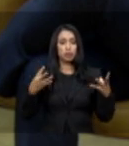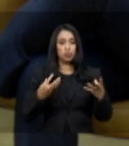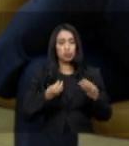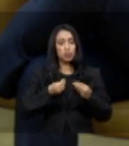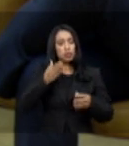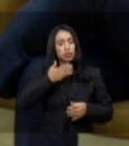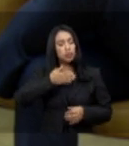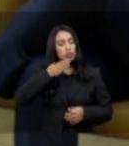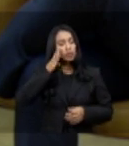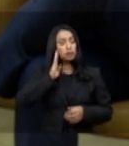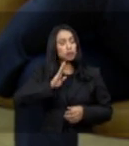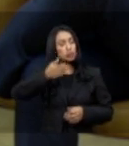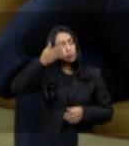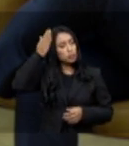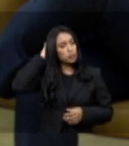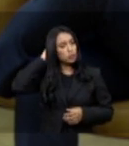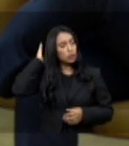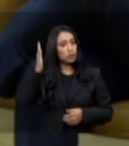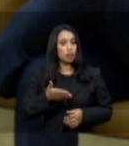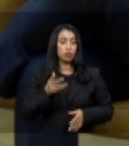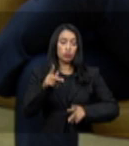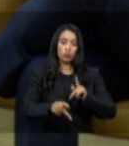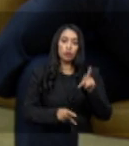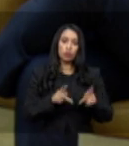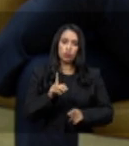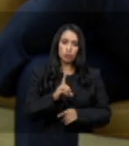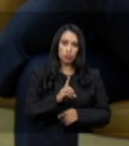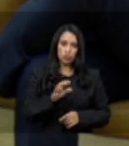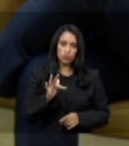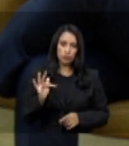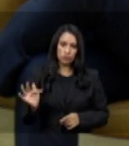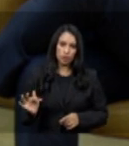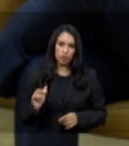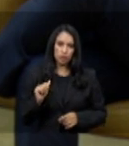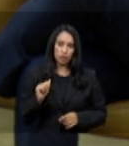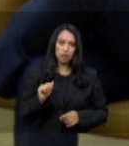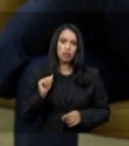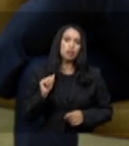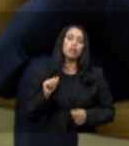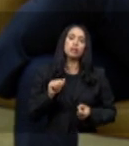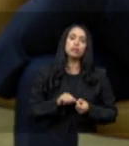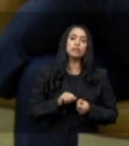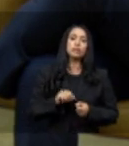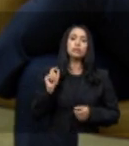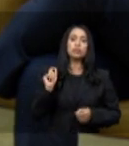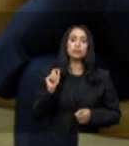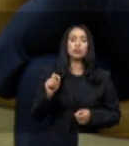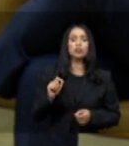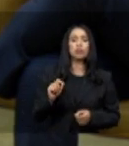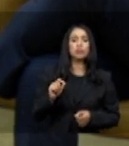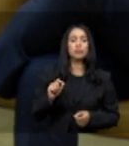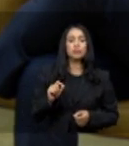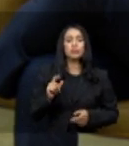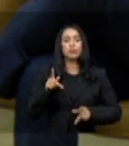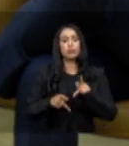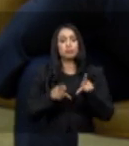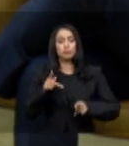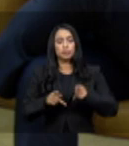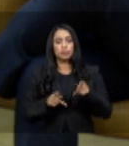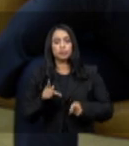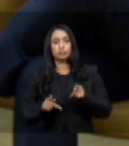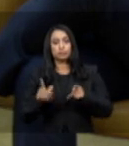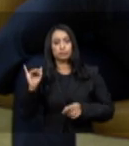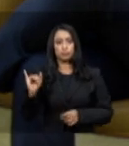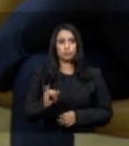então a pontuação consegui federal faz a vossas excelências é que essa conclamação que assume indiscutível relevância